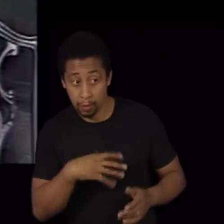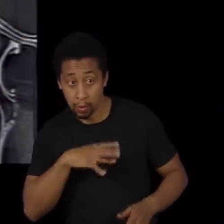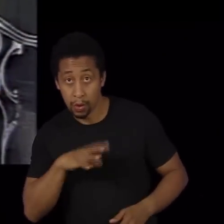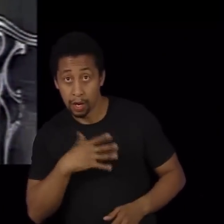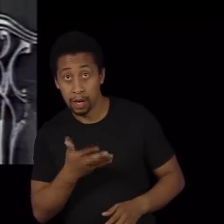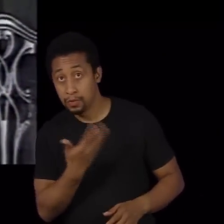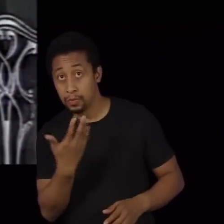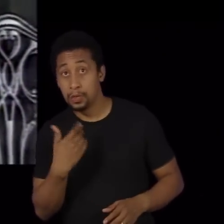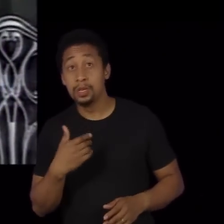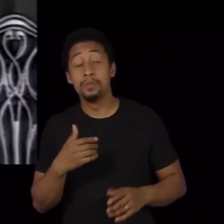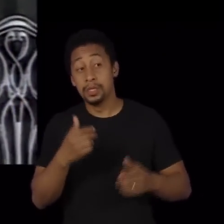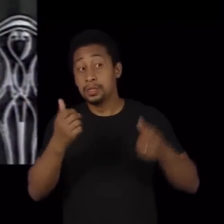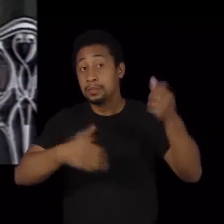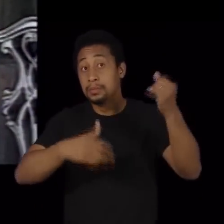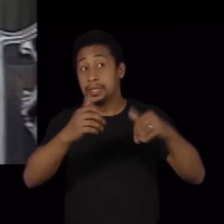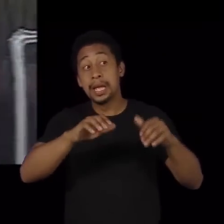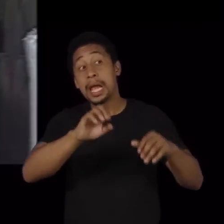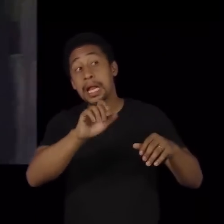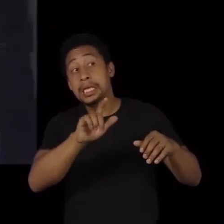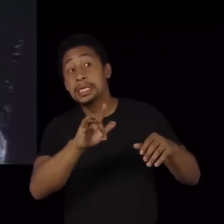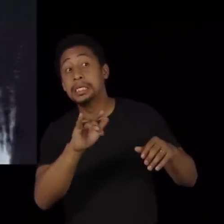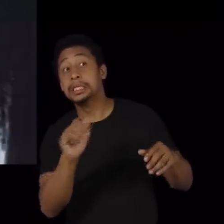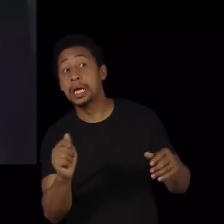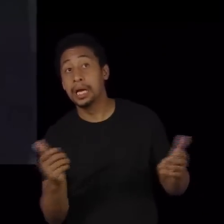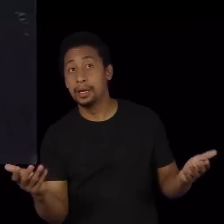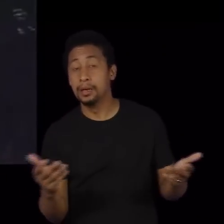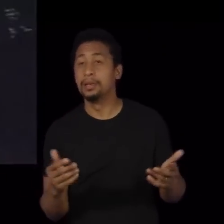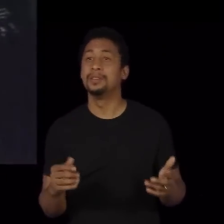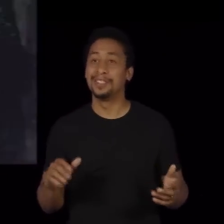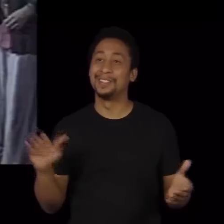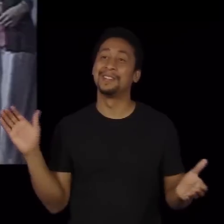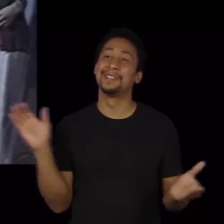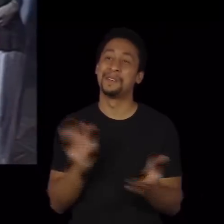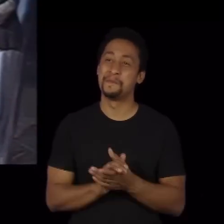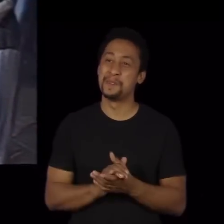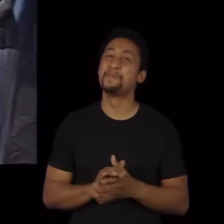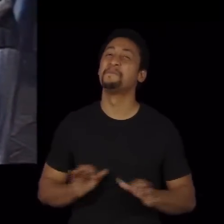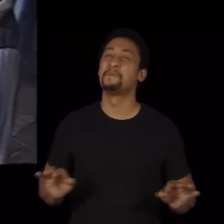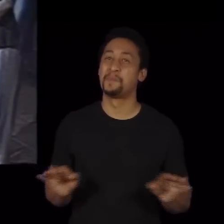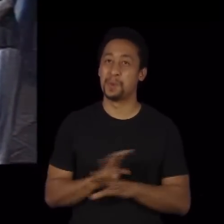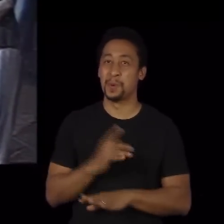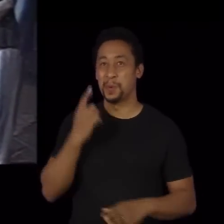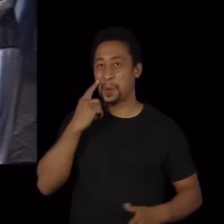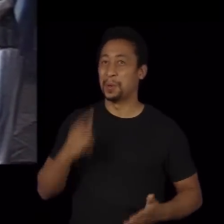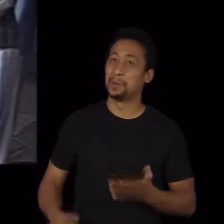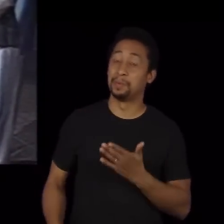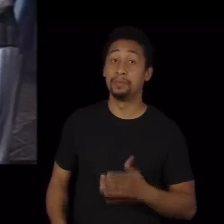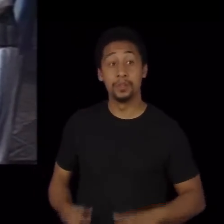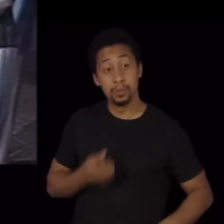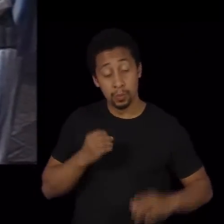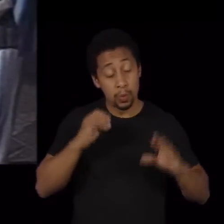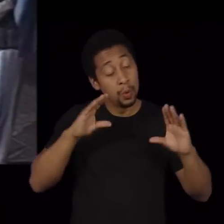assim, Belisa! Tava feito o casamento, filho. Boa noite, meu senhor.